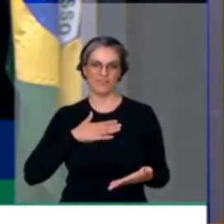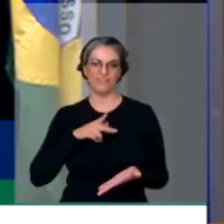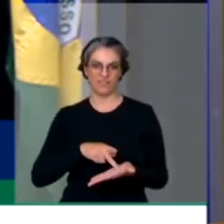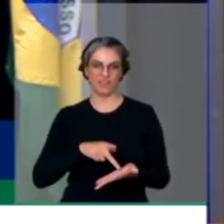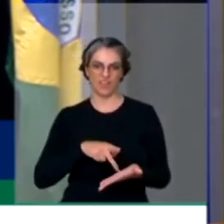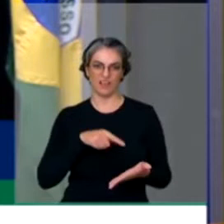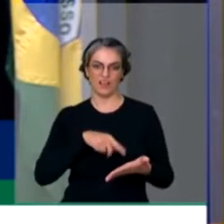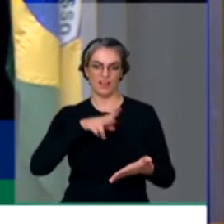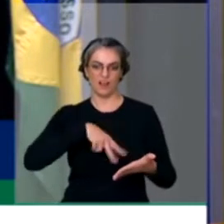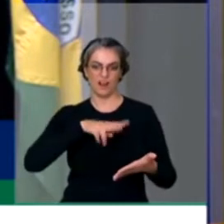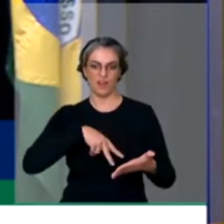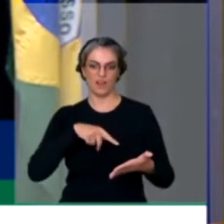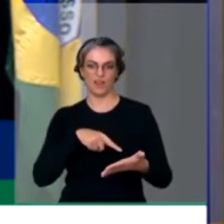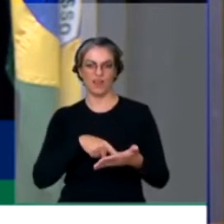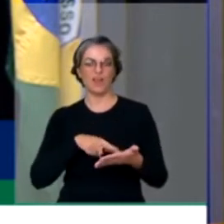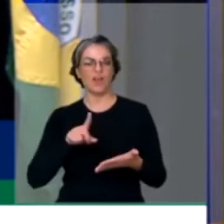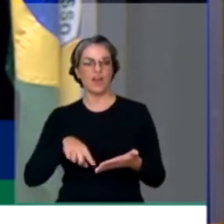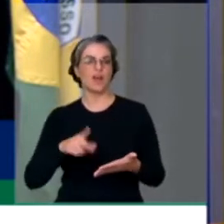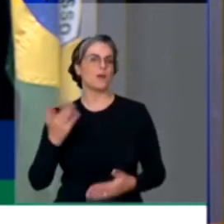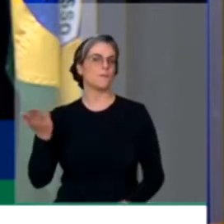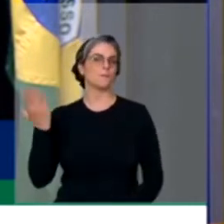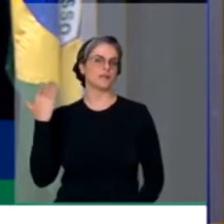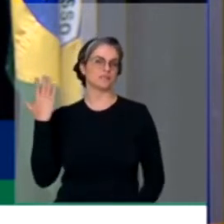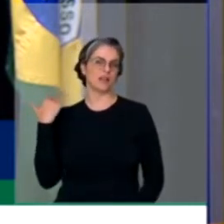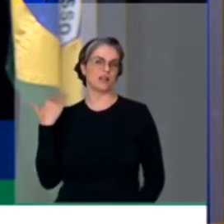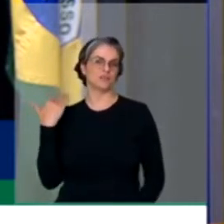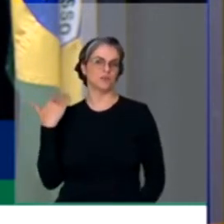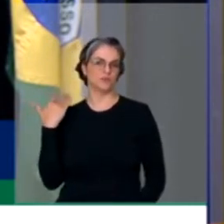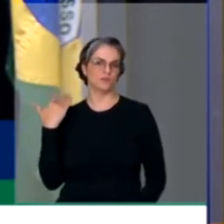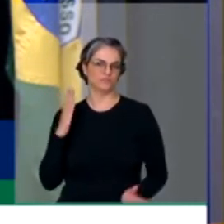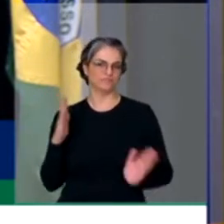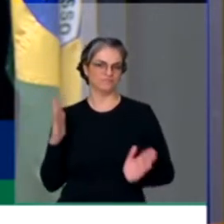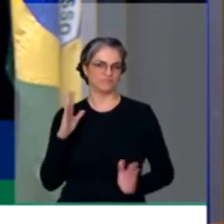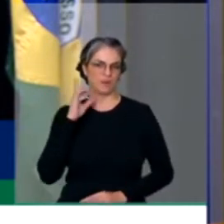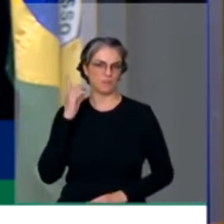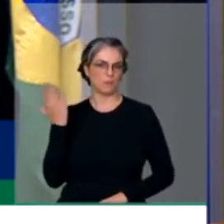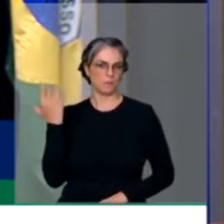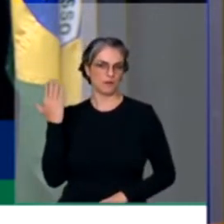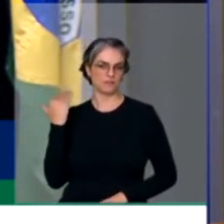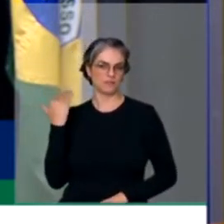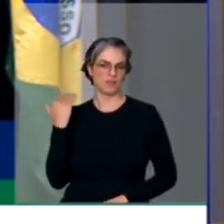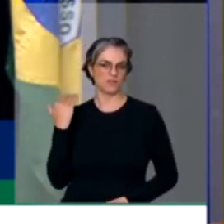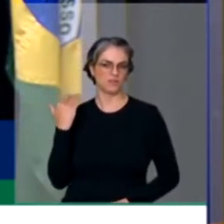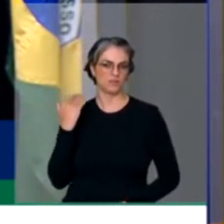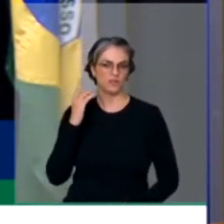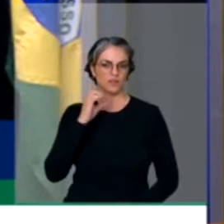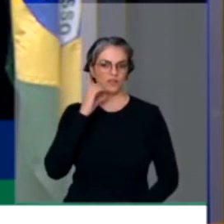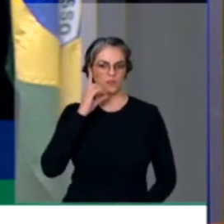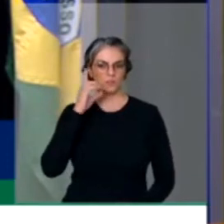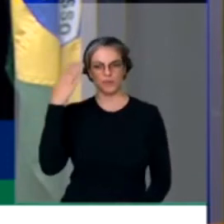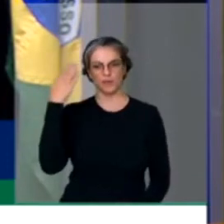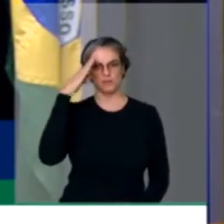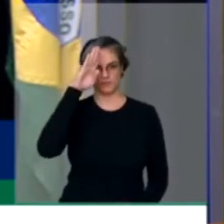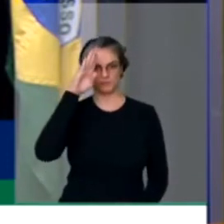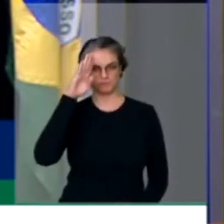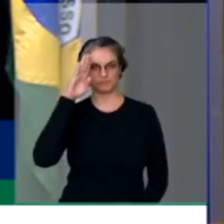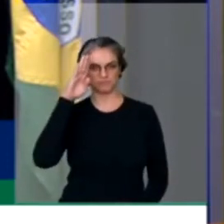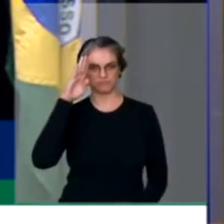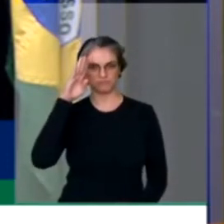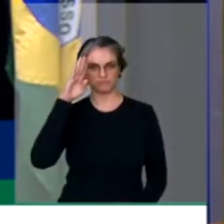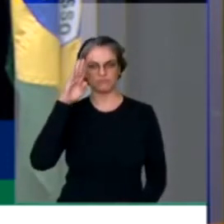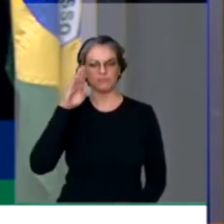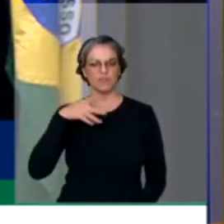é o discurso que na legislatura passada levou o deputado Jair Messias